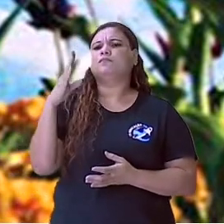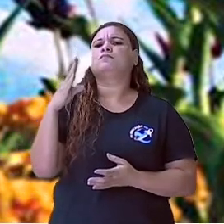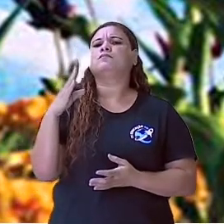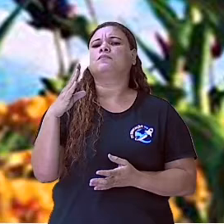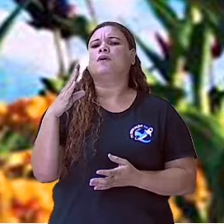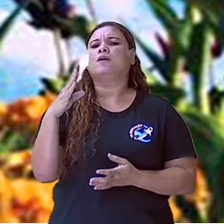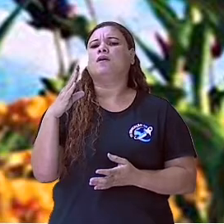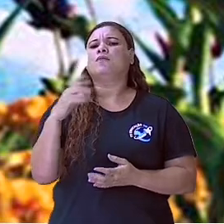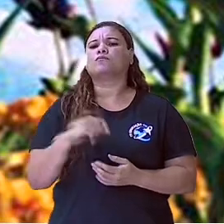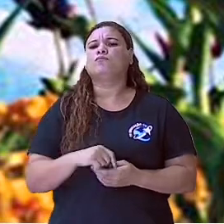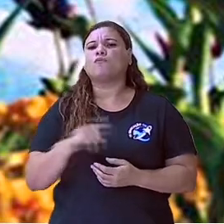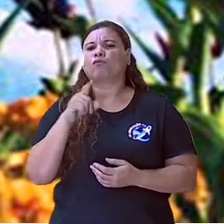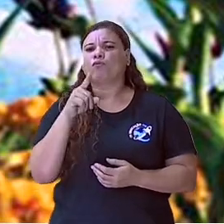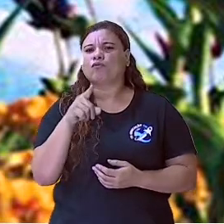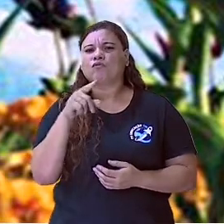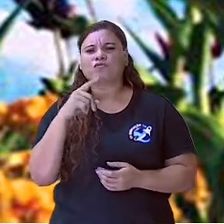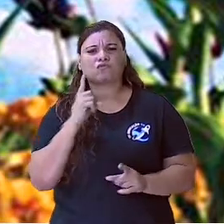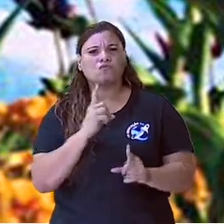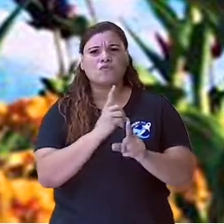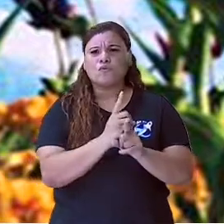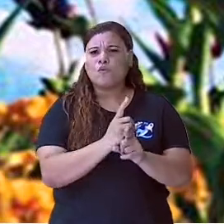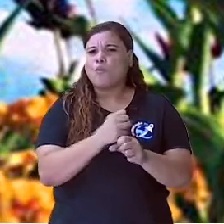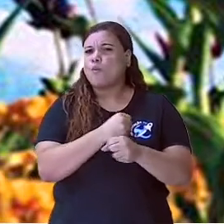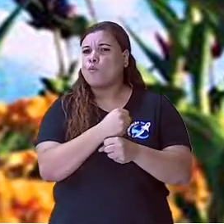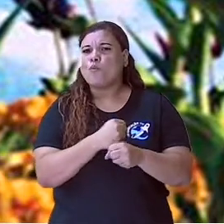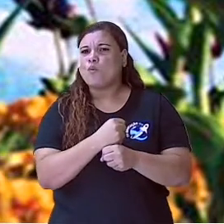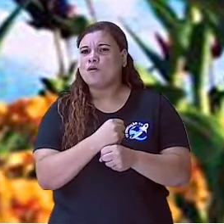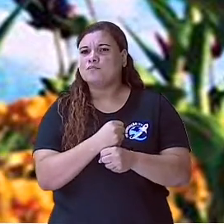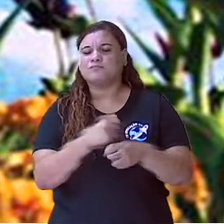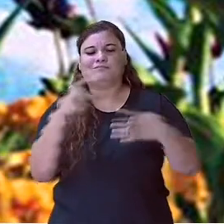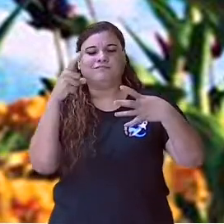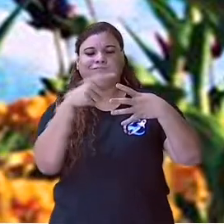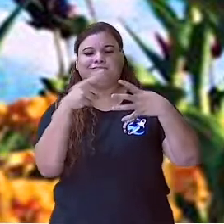sempre as 4 estações do ano.